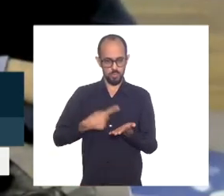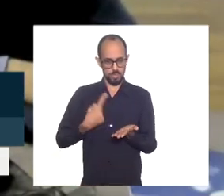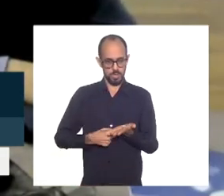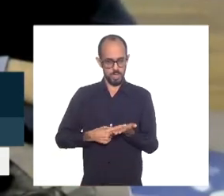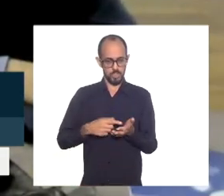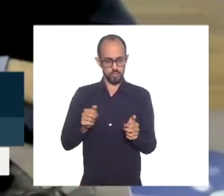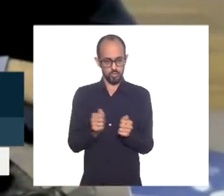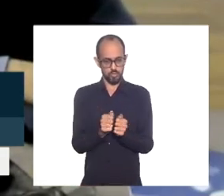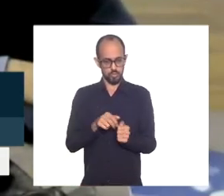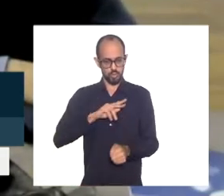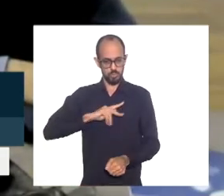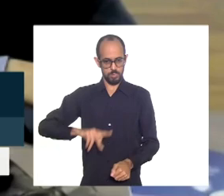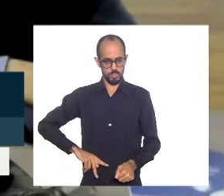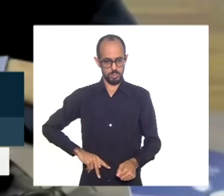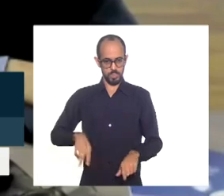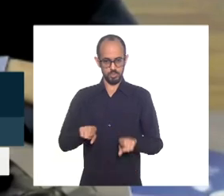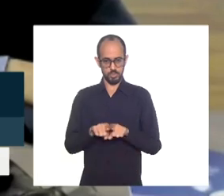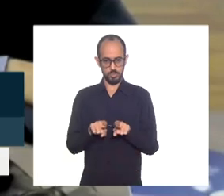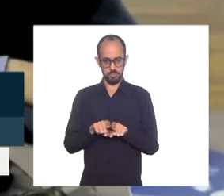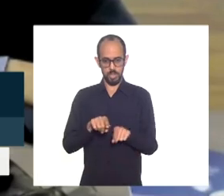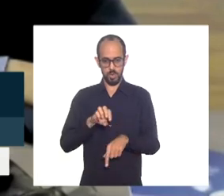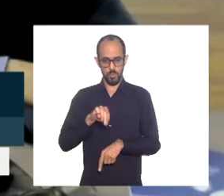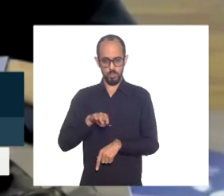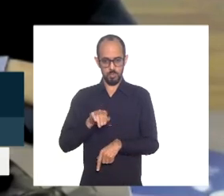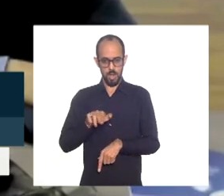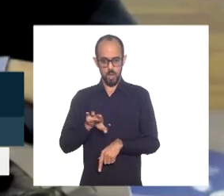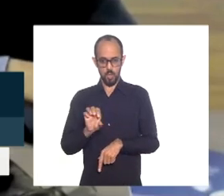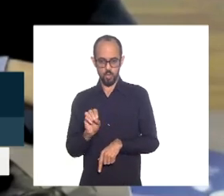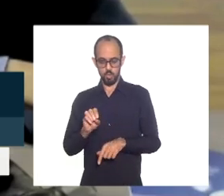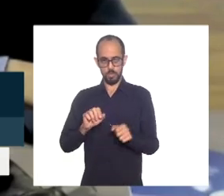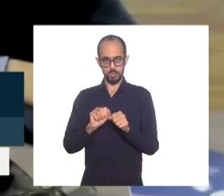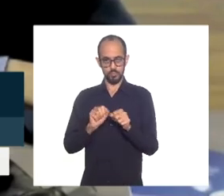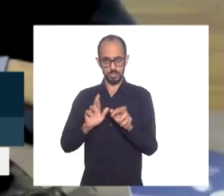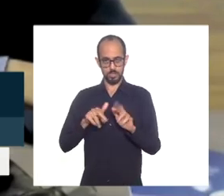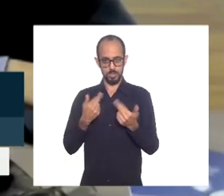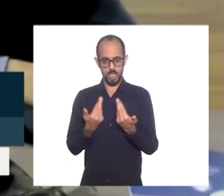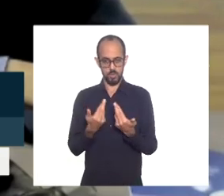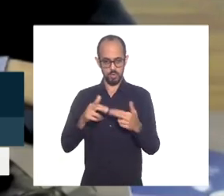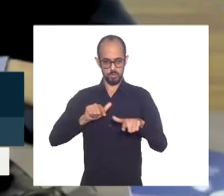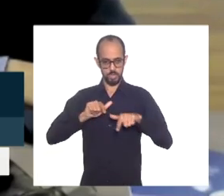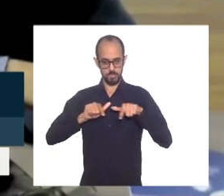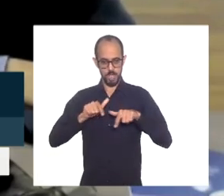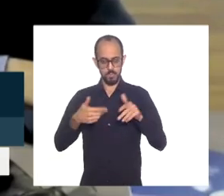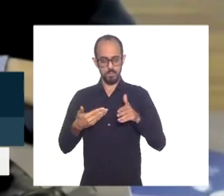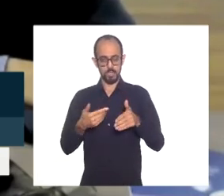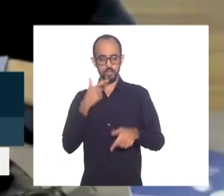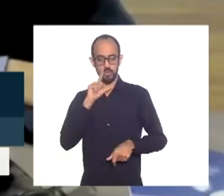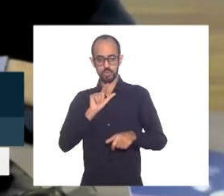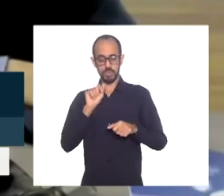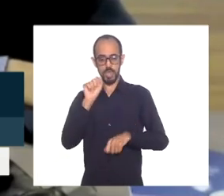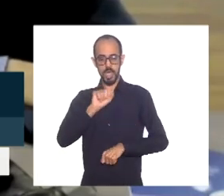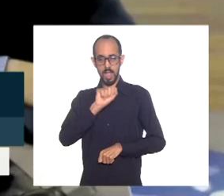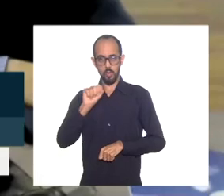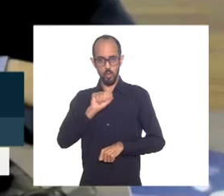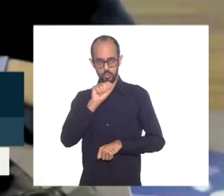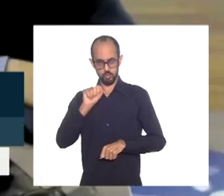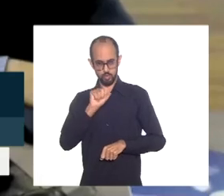presidente e com o Mauro na ocasião de fazer algumas reuniões de trabalho para que a gente possa, ainda em agosto, fazer uma reunião,